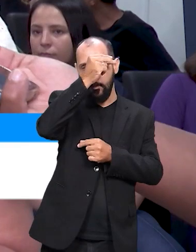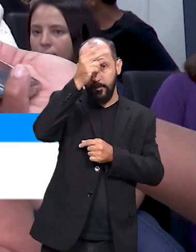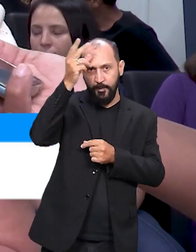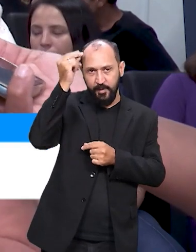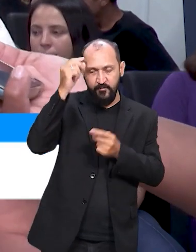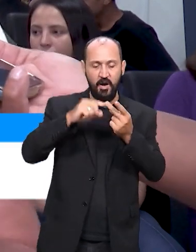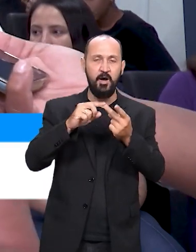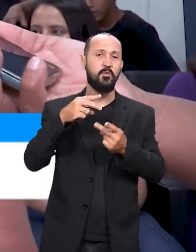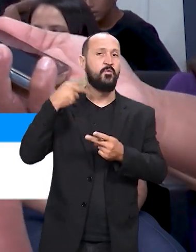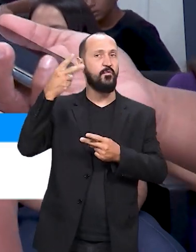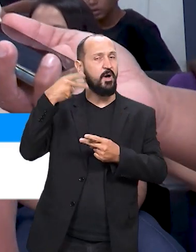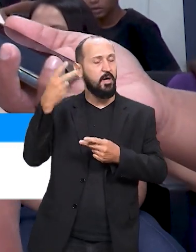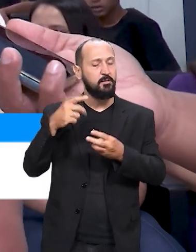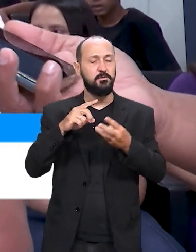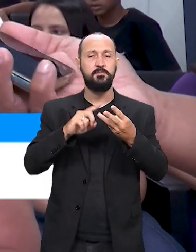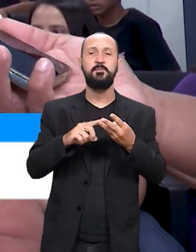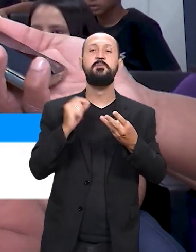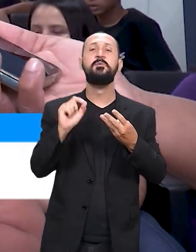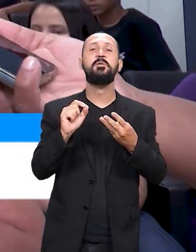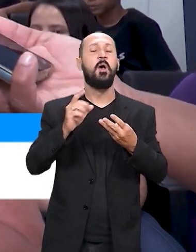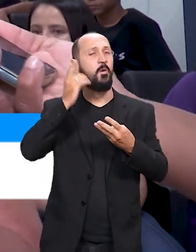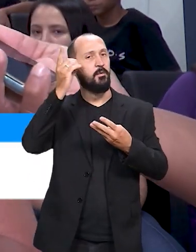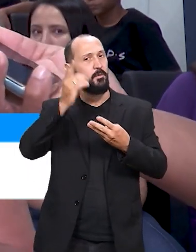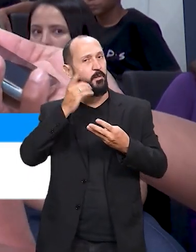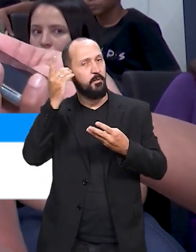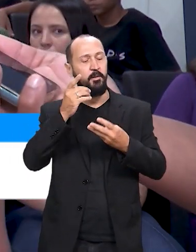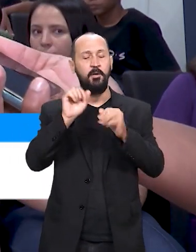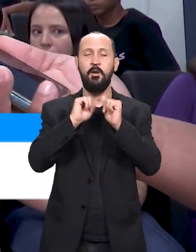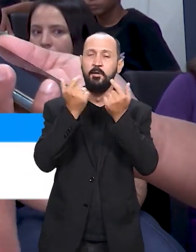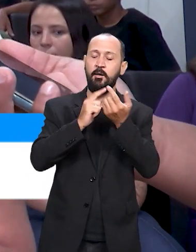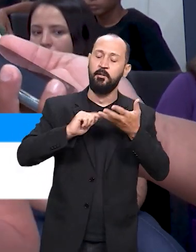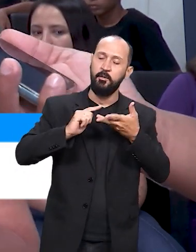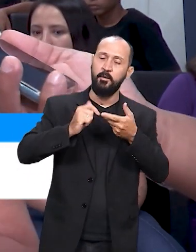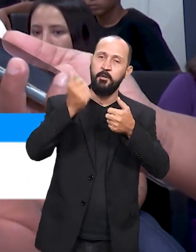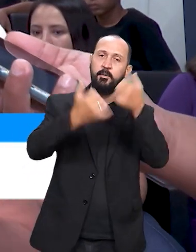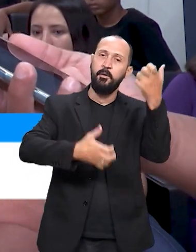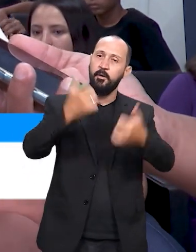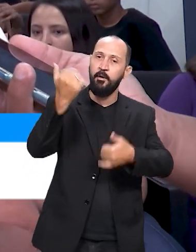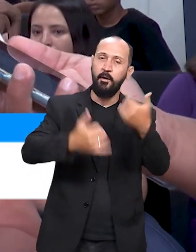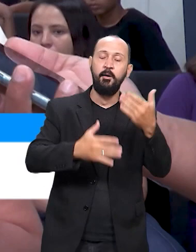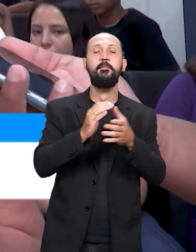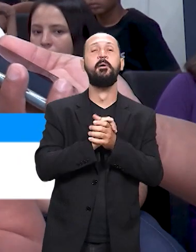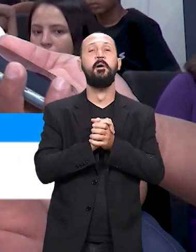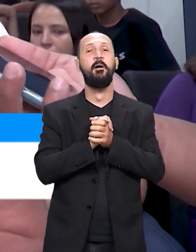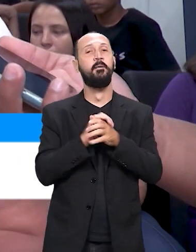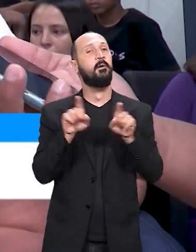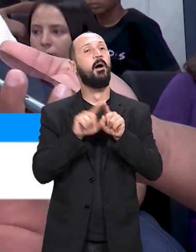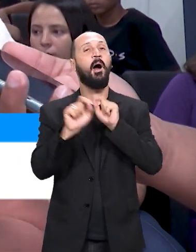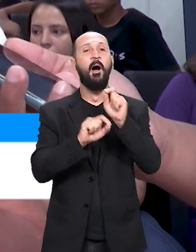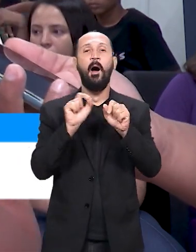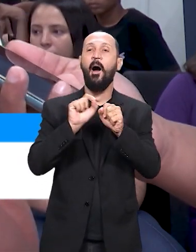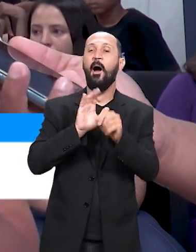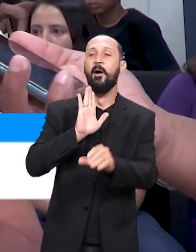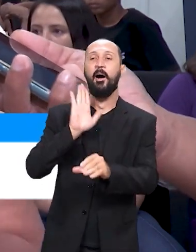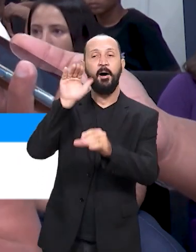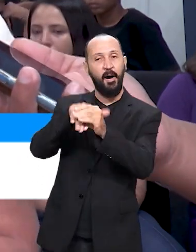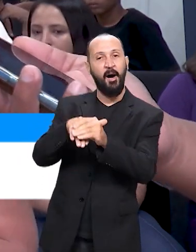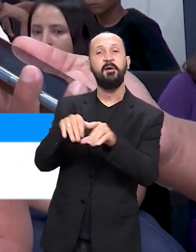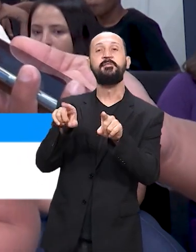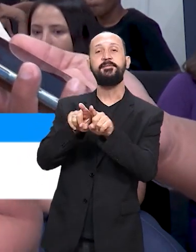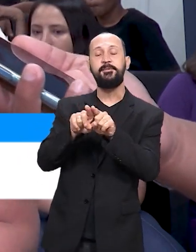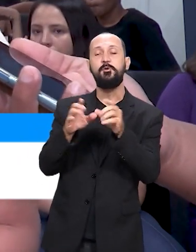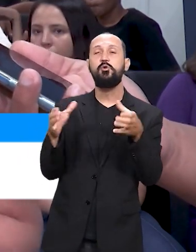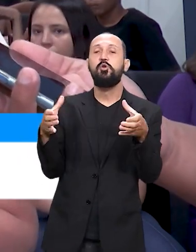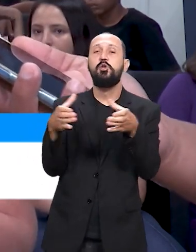do prefeito, vereador, função de deputado, assembleia, enfim, a gente foi trabalhando isso com eles. Inclusive a gente fez uma